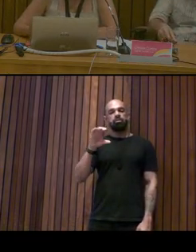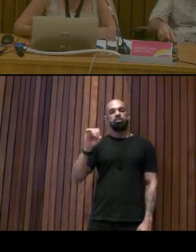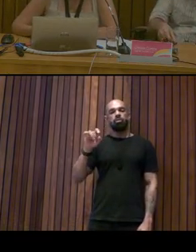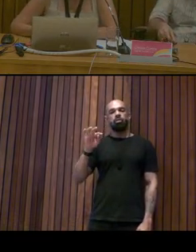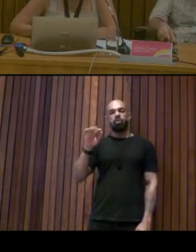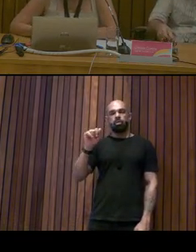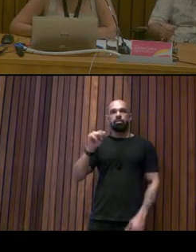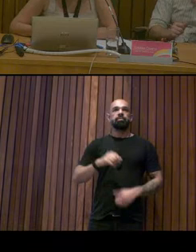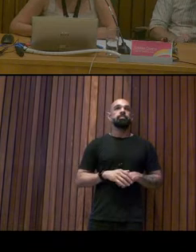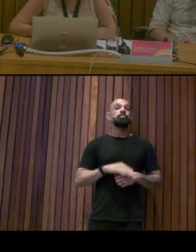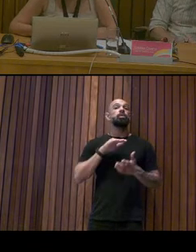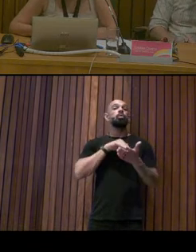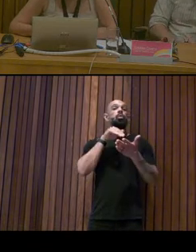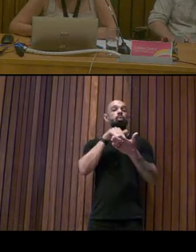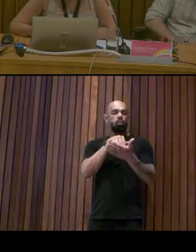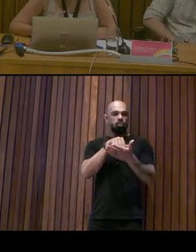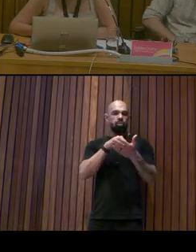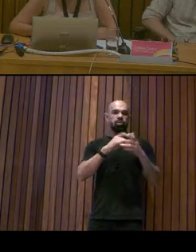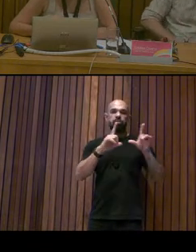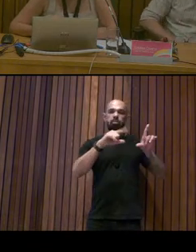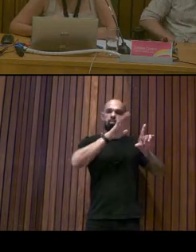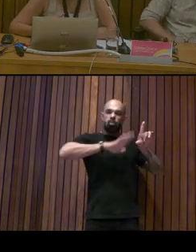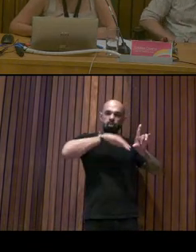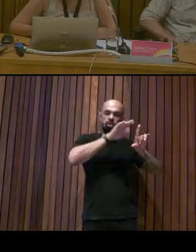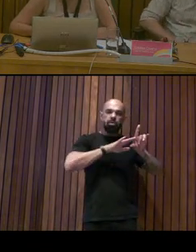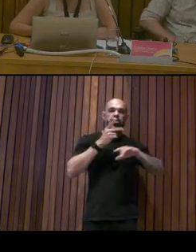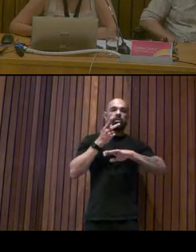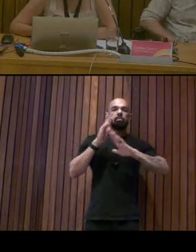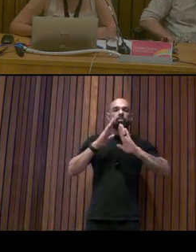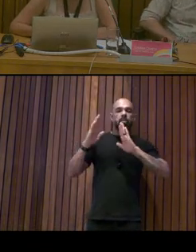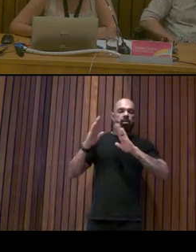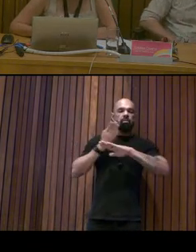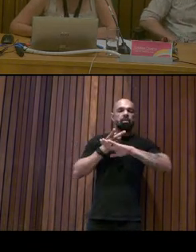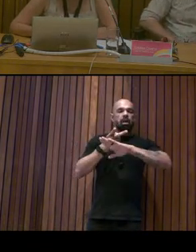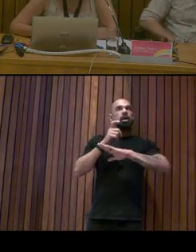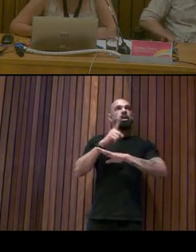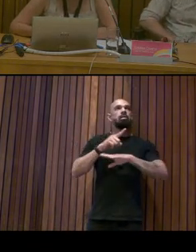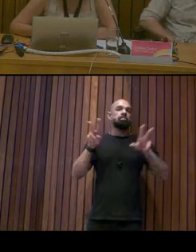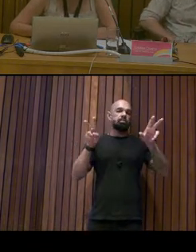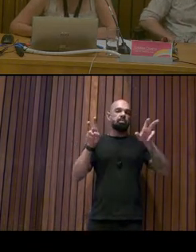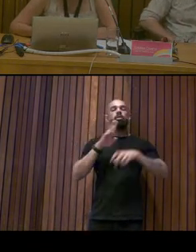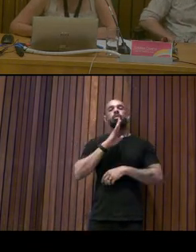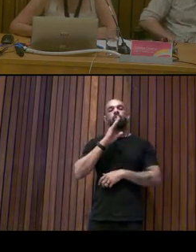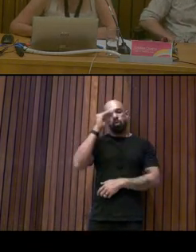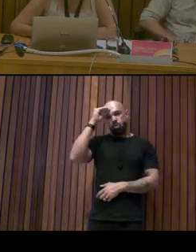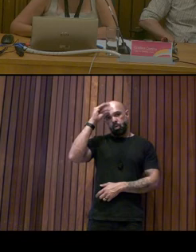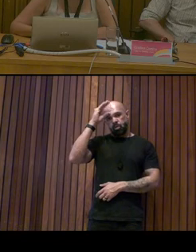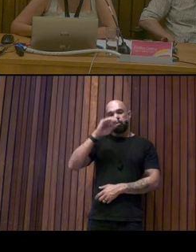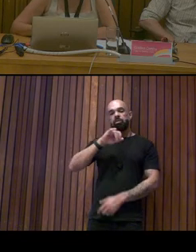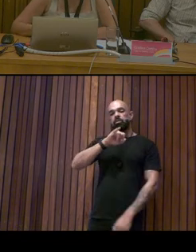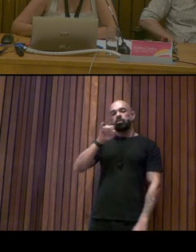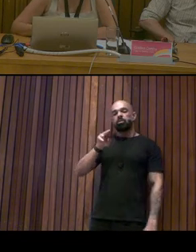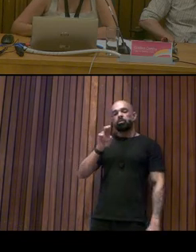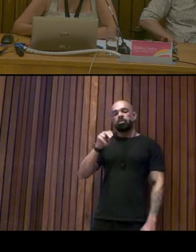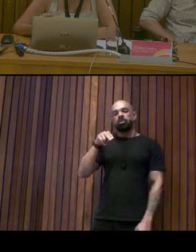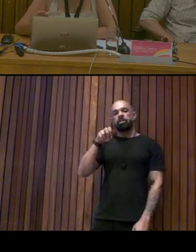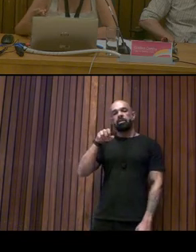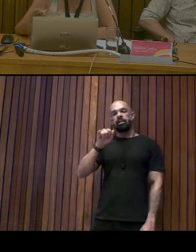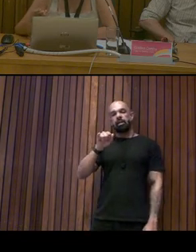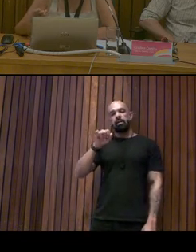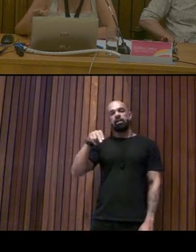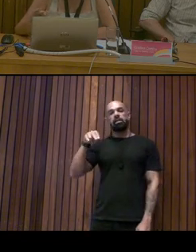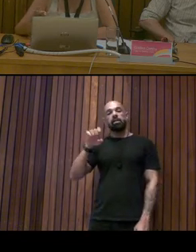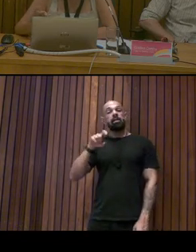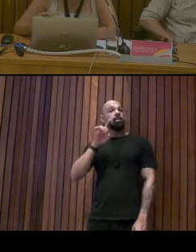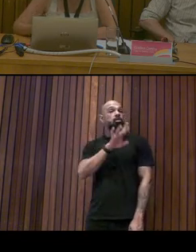E o último mural da Biblioteca Parque de Manguinhos é o mural Conhecimento do Jusinei Nem. Ele fez sozinho